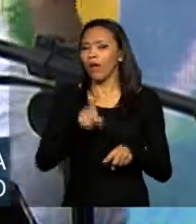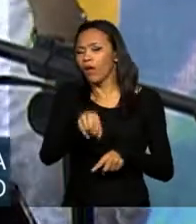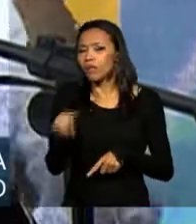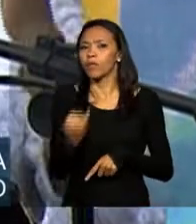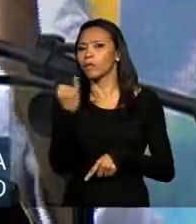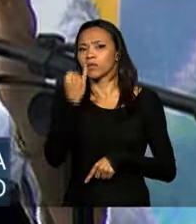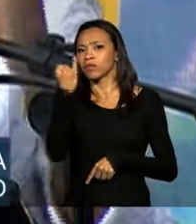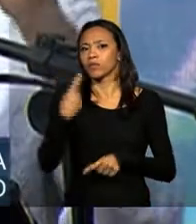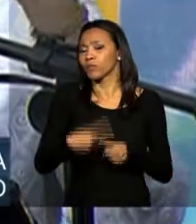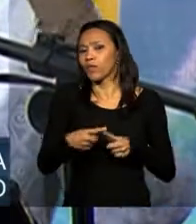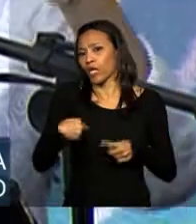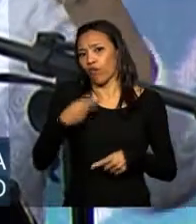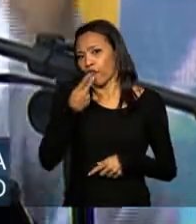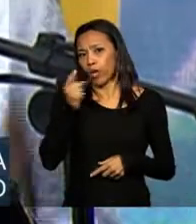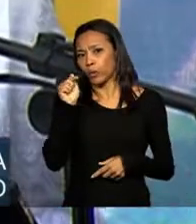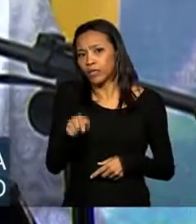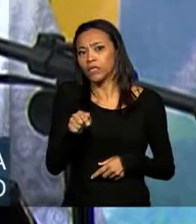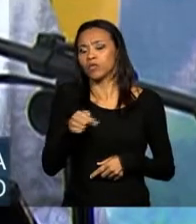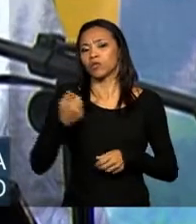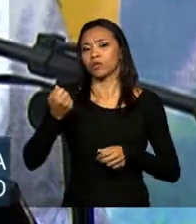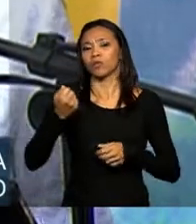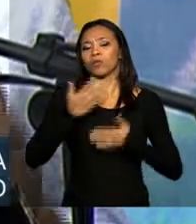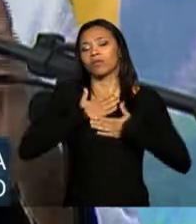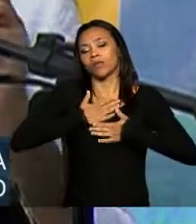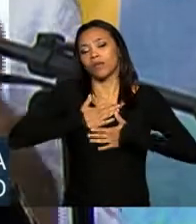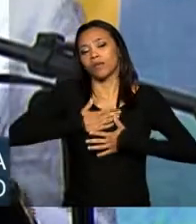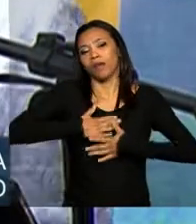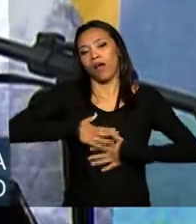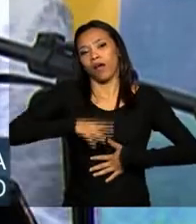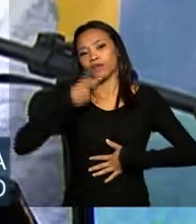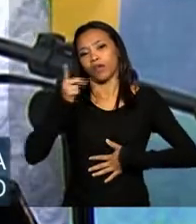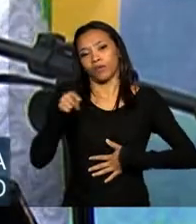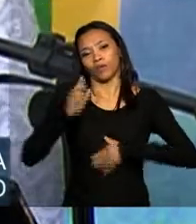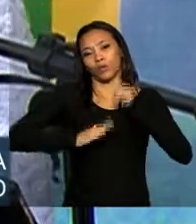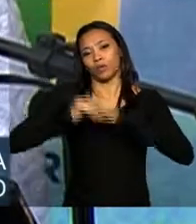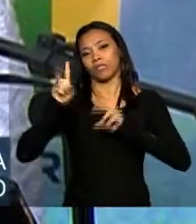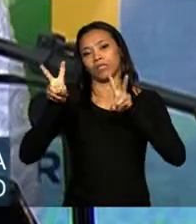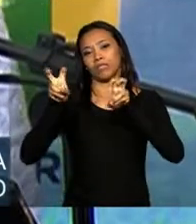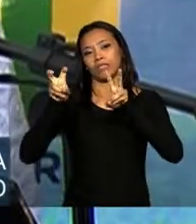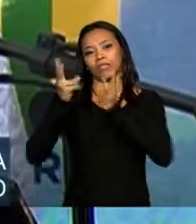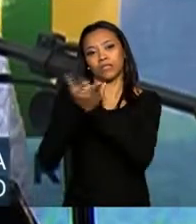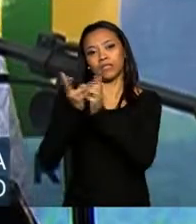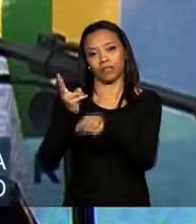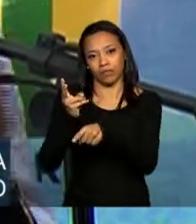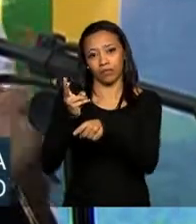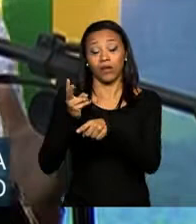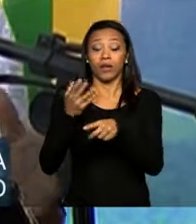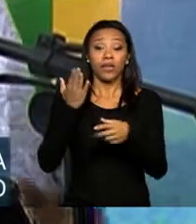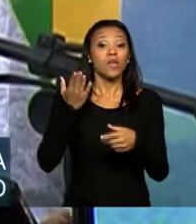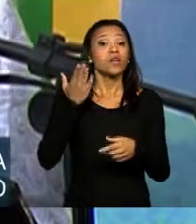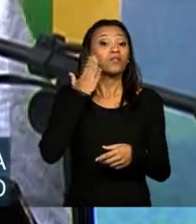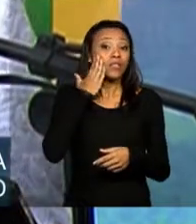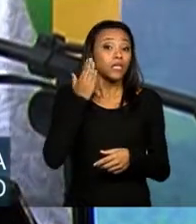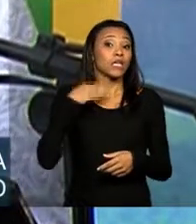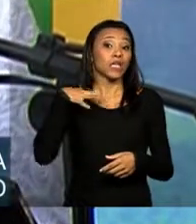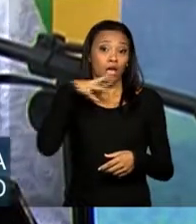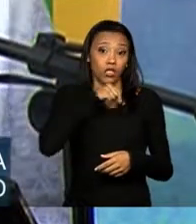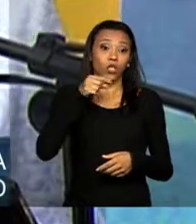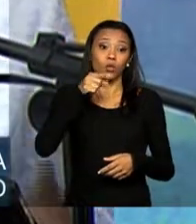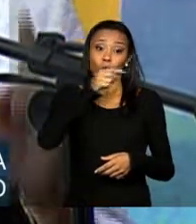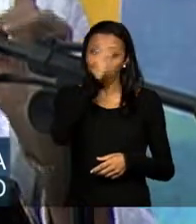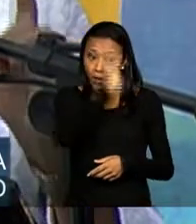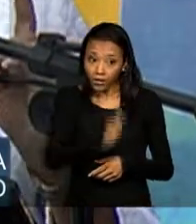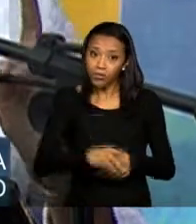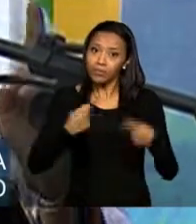por que que eu falo nisso com muita calma porque eu acho que o Brasil tem de saber que isso é